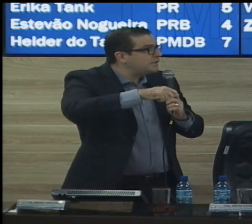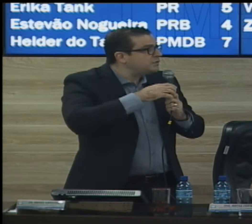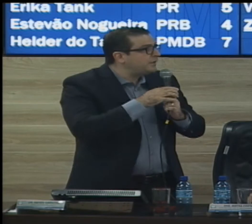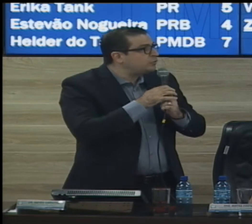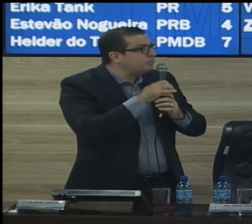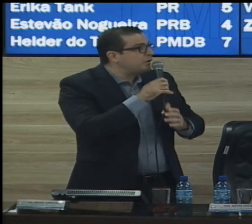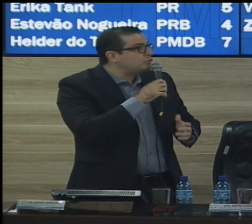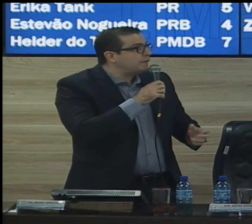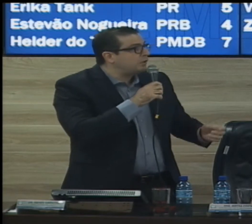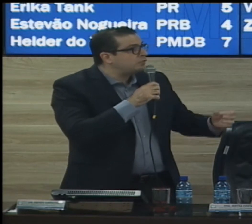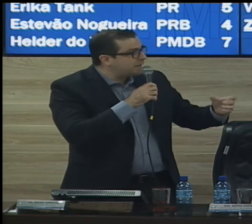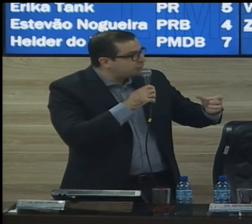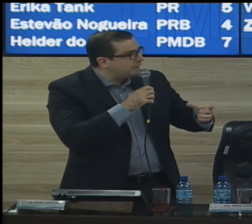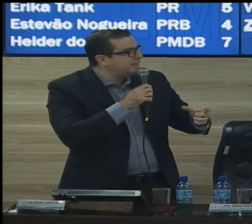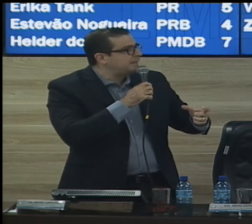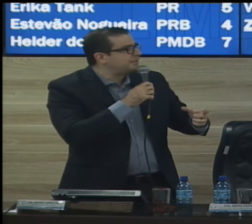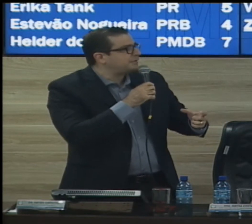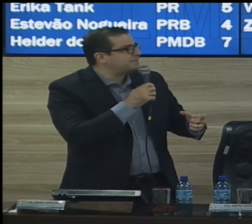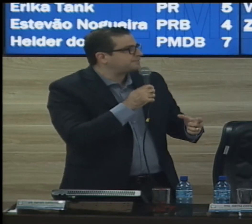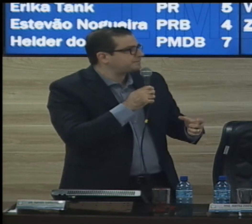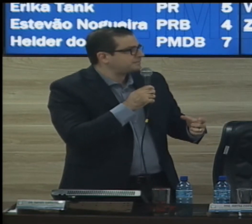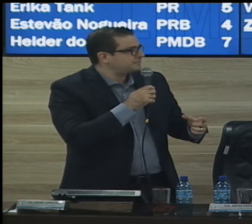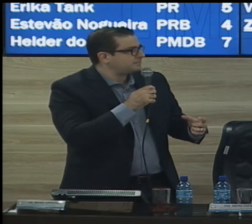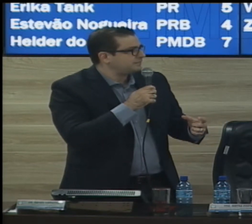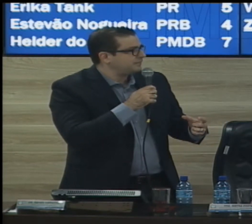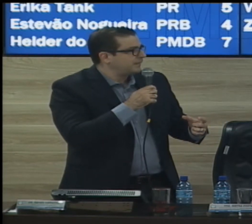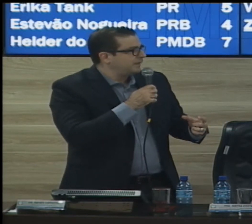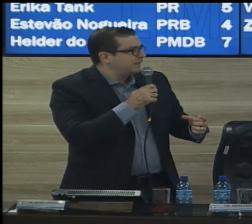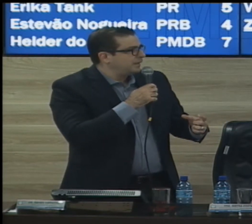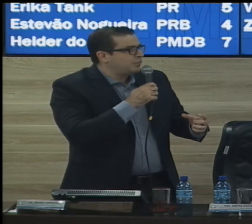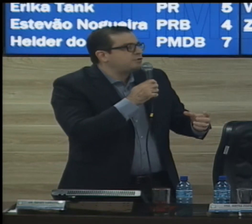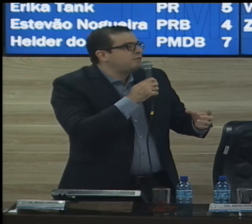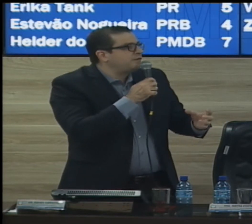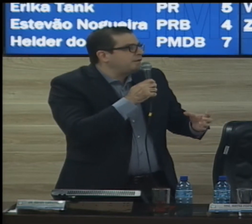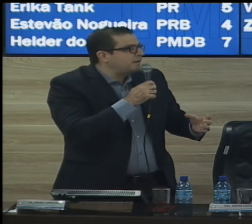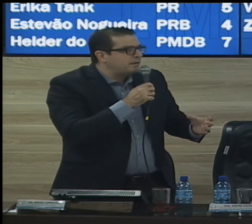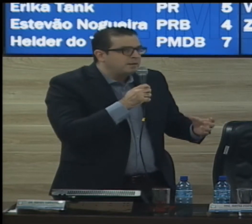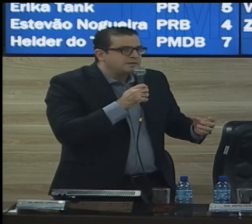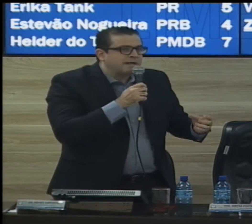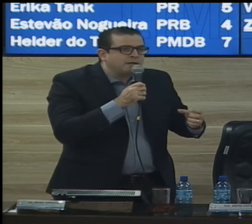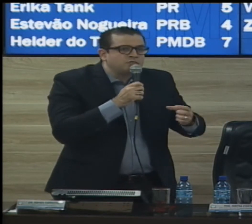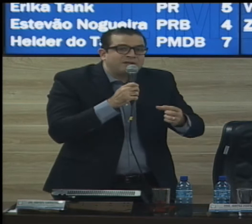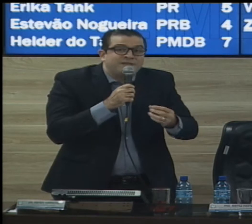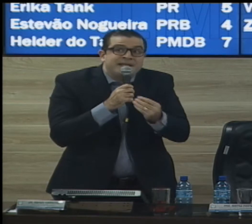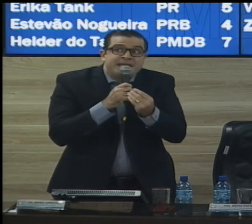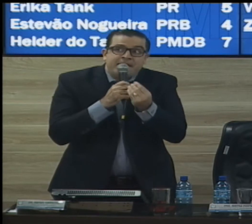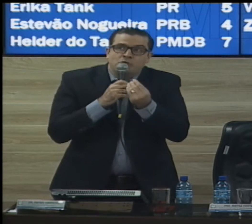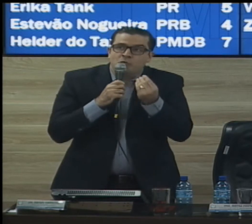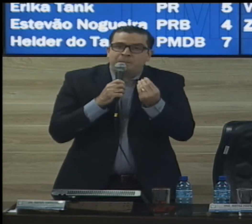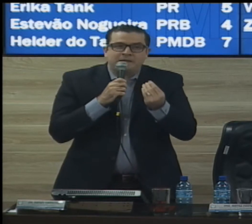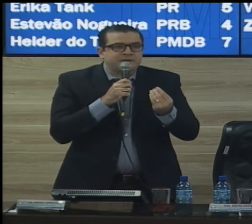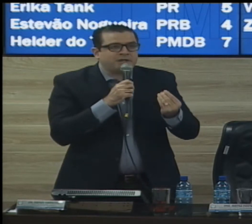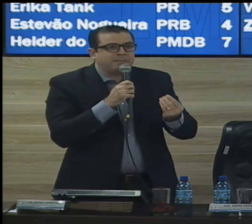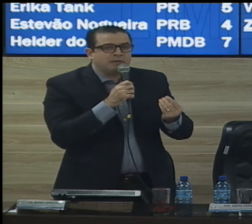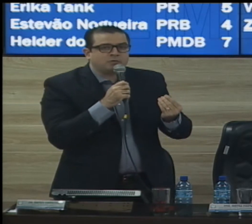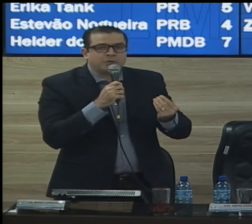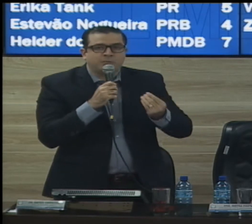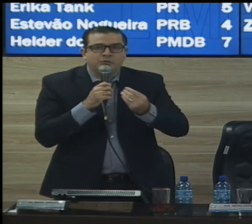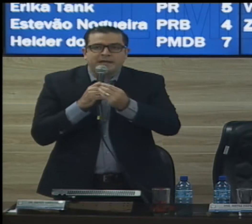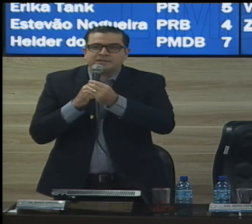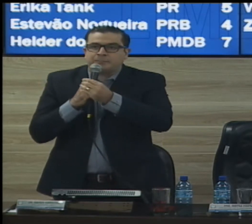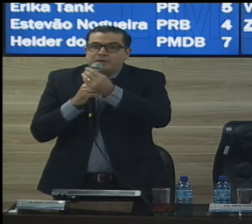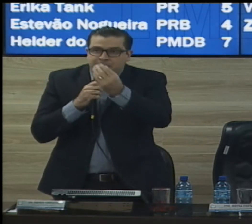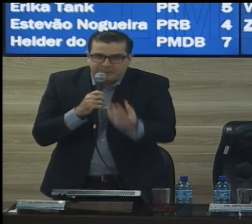no atendimento ambulatorial dentro da igreja. Puxa vida, será que não teve nenhum planejamento